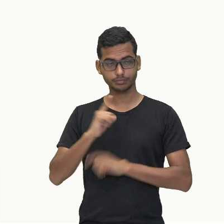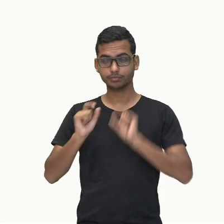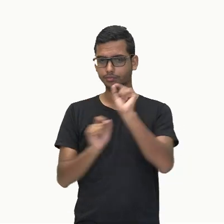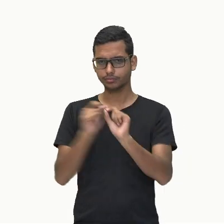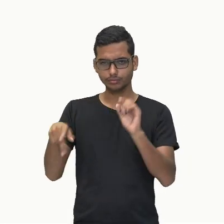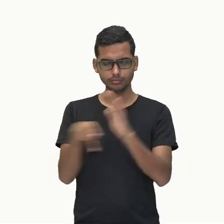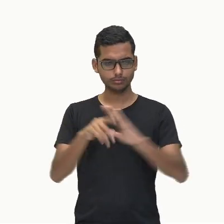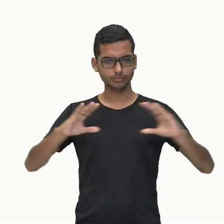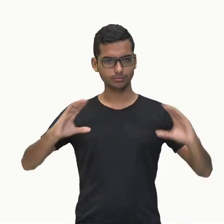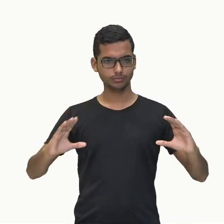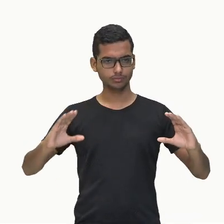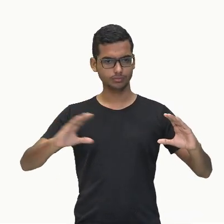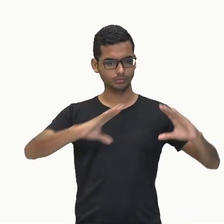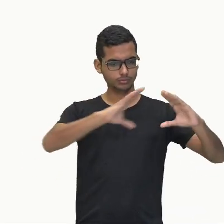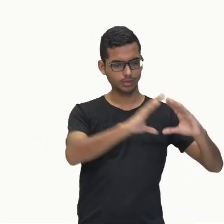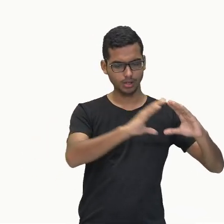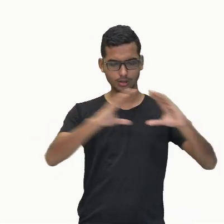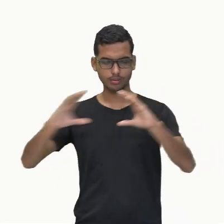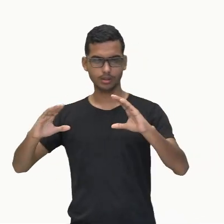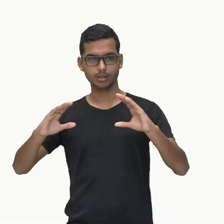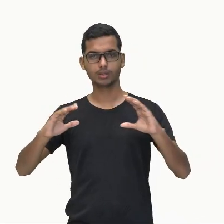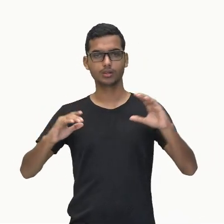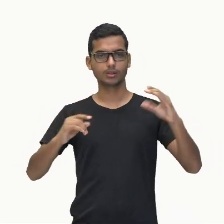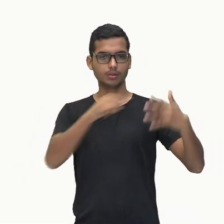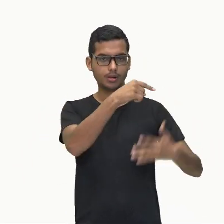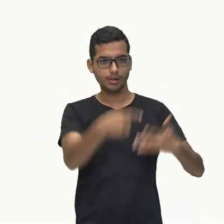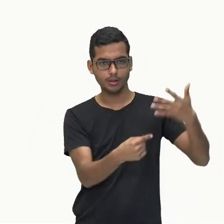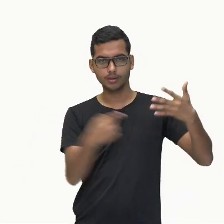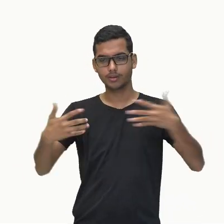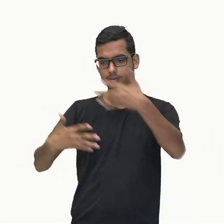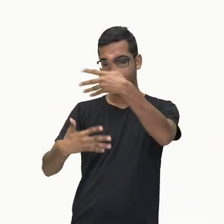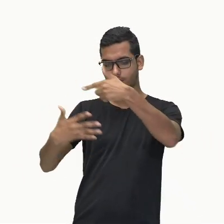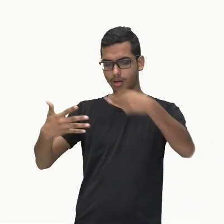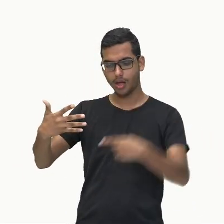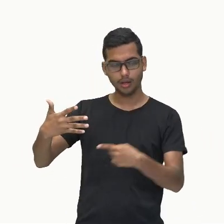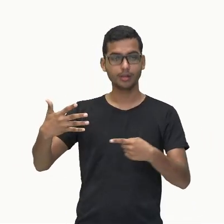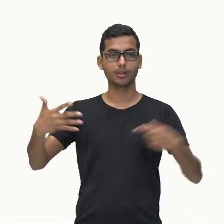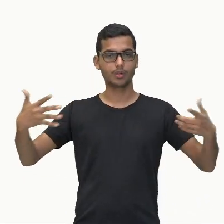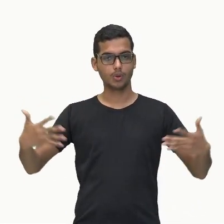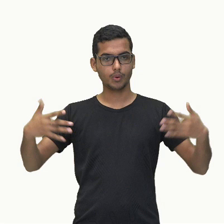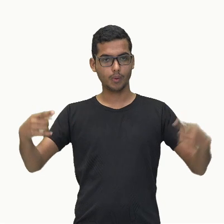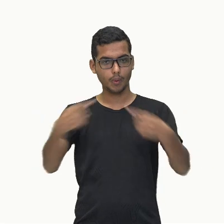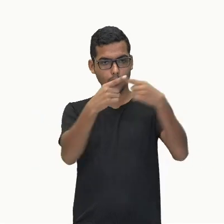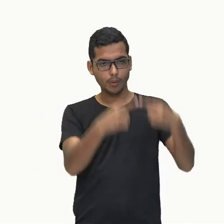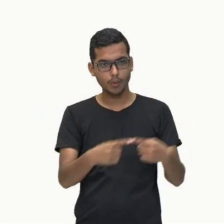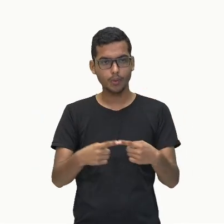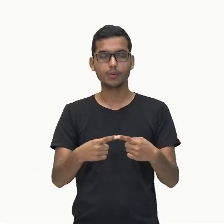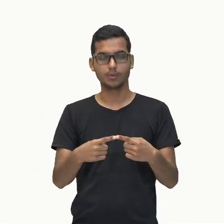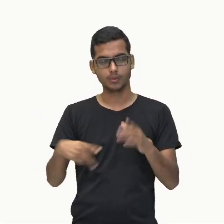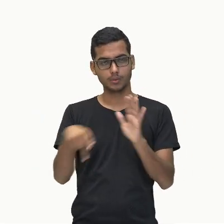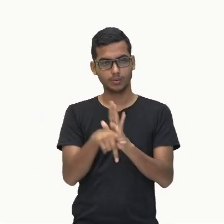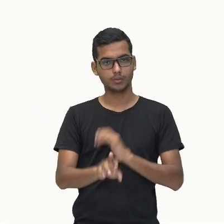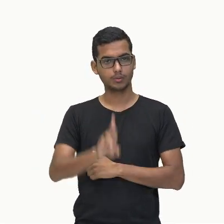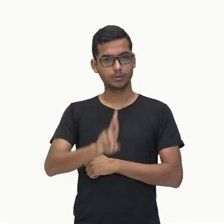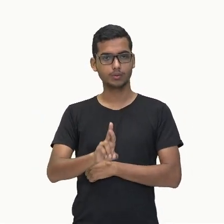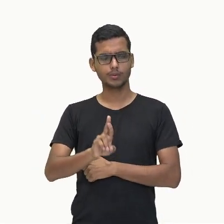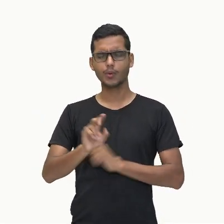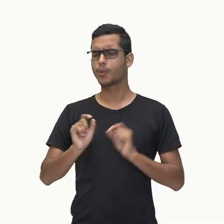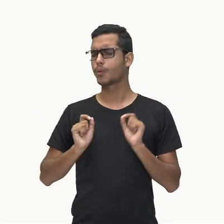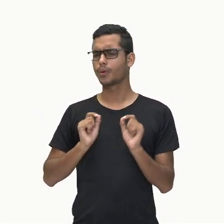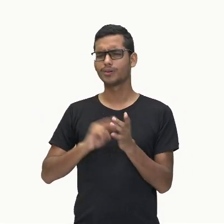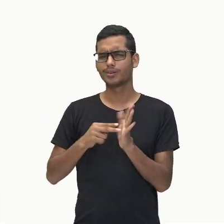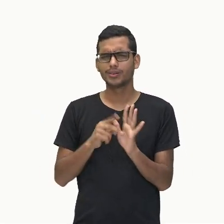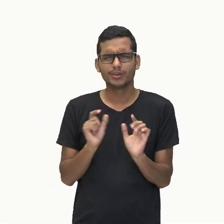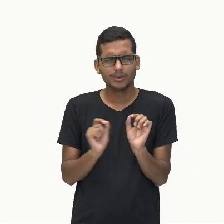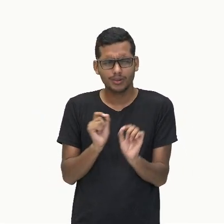de todos os primeiros elementos dos pares ordenados pertencentes a R. Então, o que isso